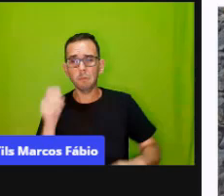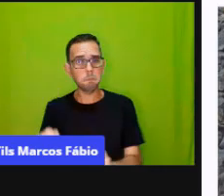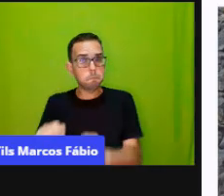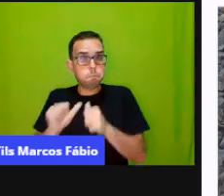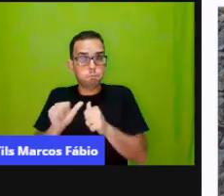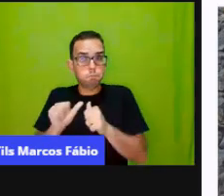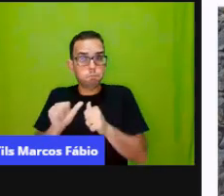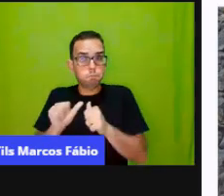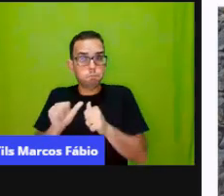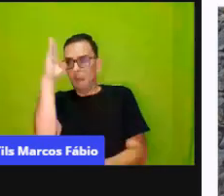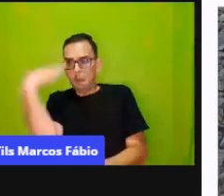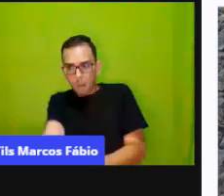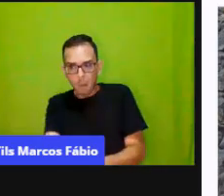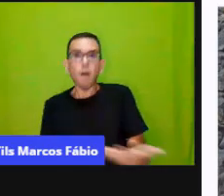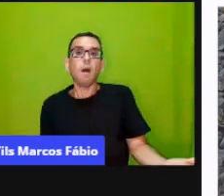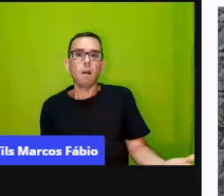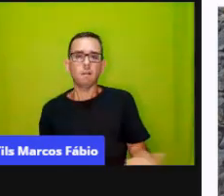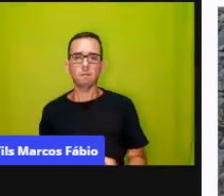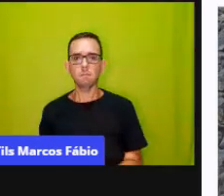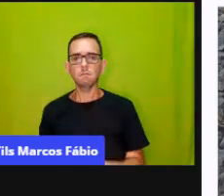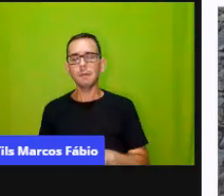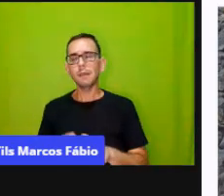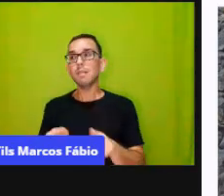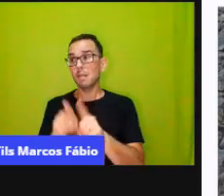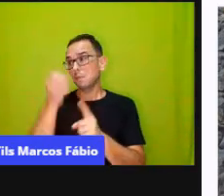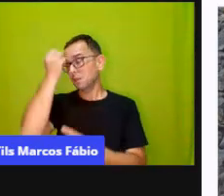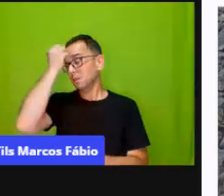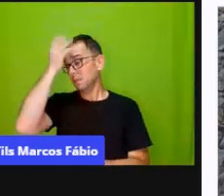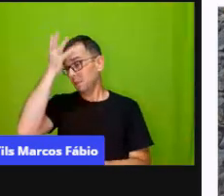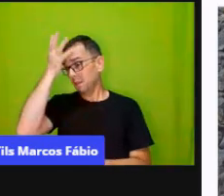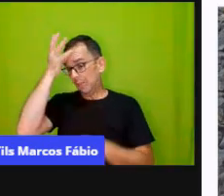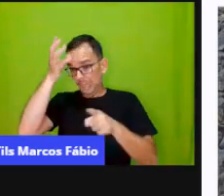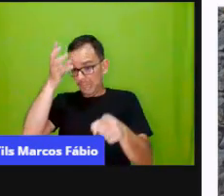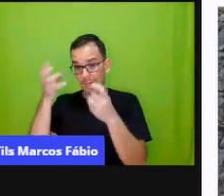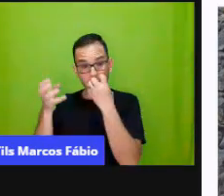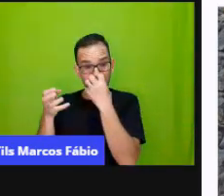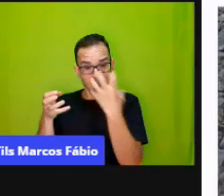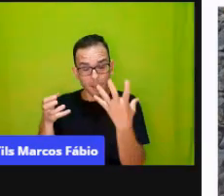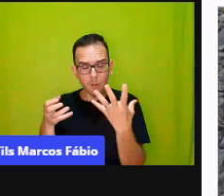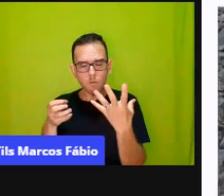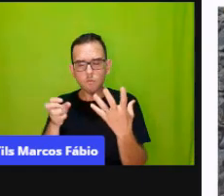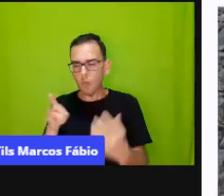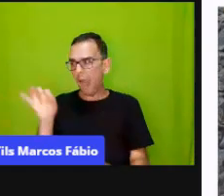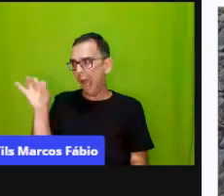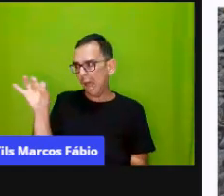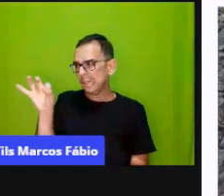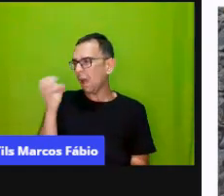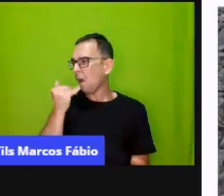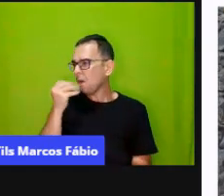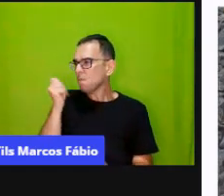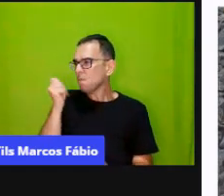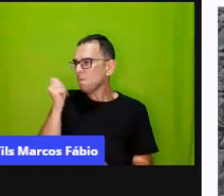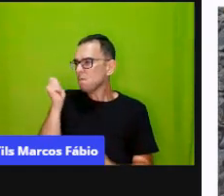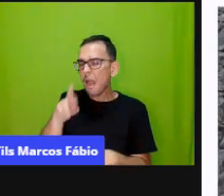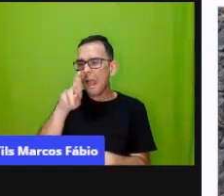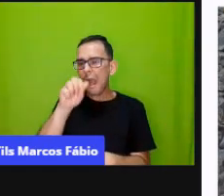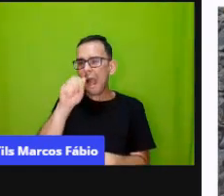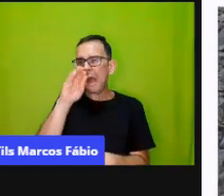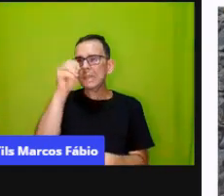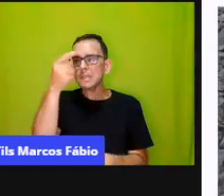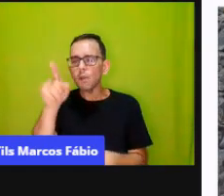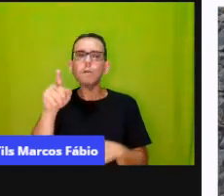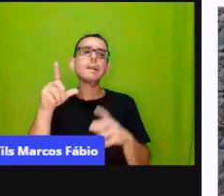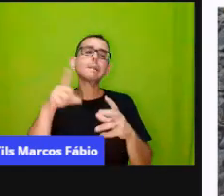mal. Mas a gente se esquece também que o cão não come só ração, ele não, né, a ração ela pode ter todos